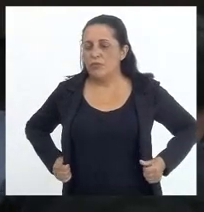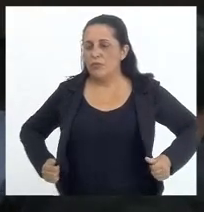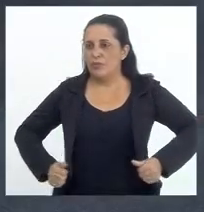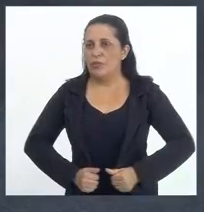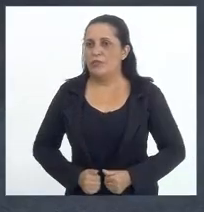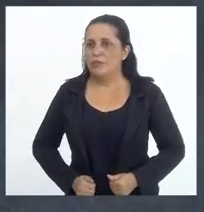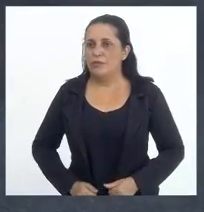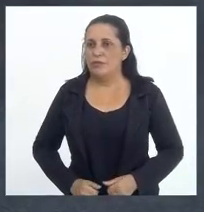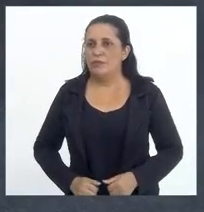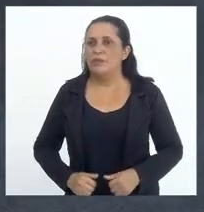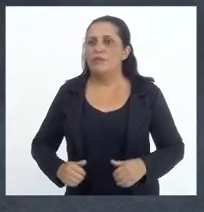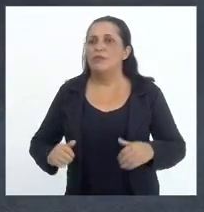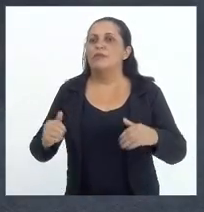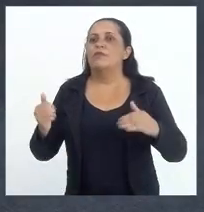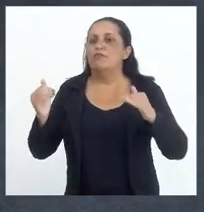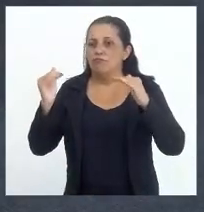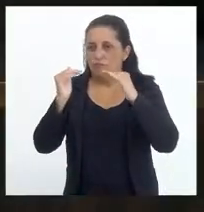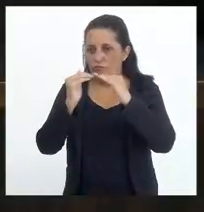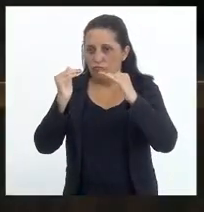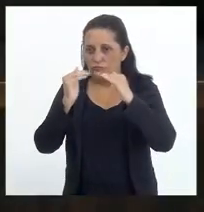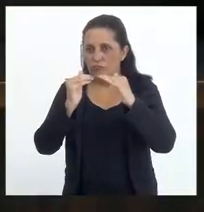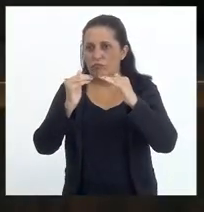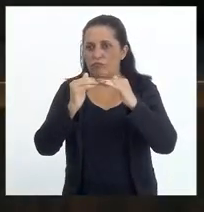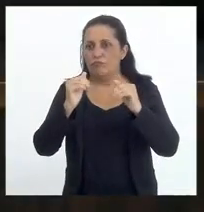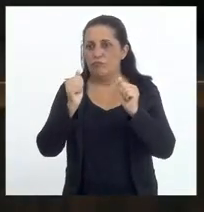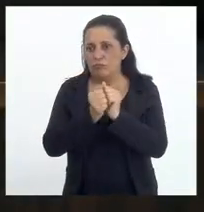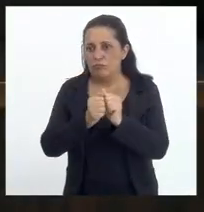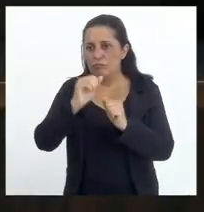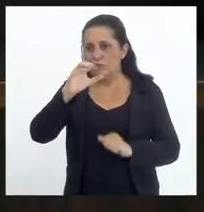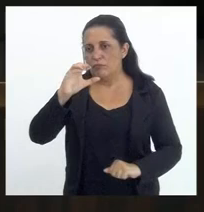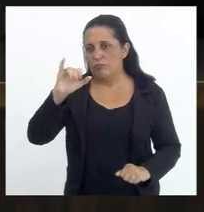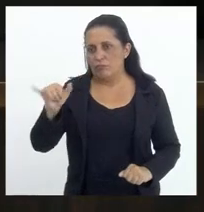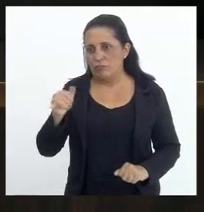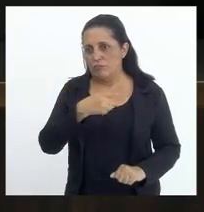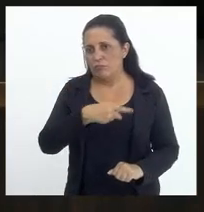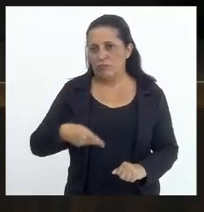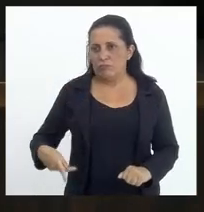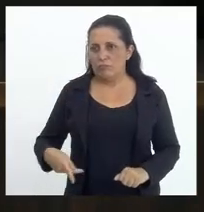Voto favorável com a CCJ, senhor presidente. Pela Comissão da Suda.